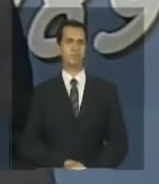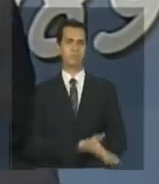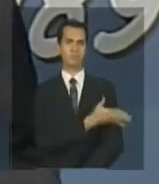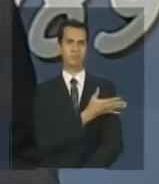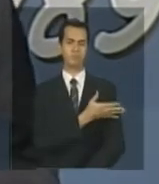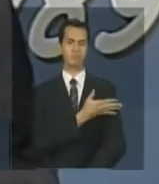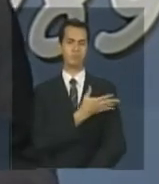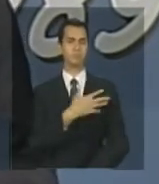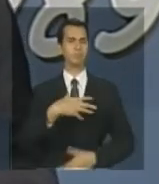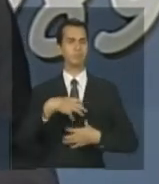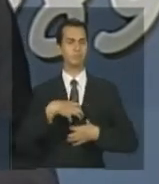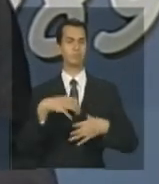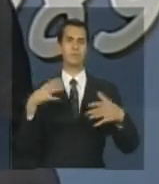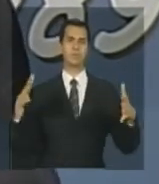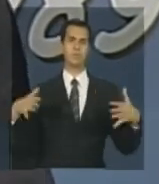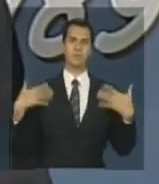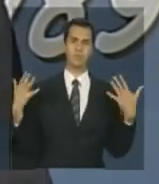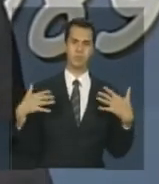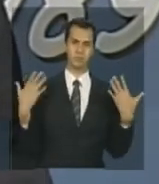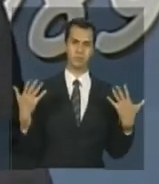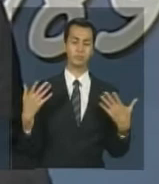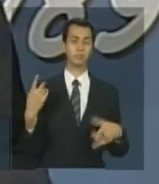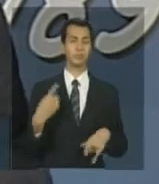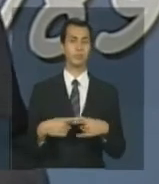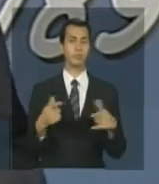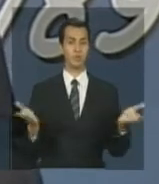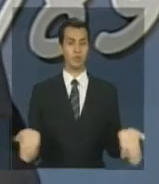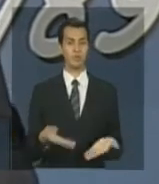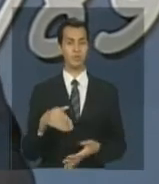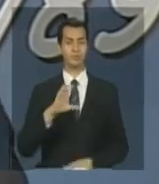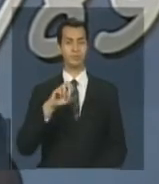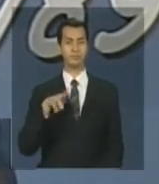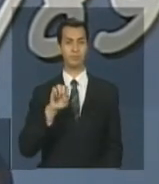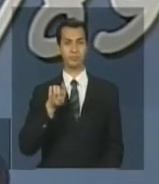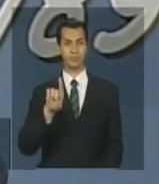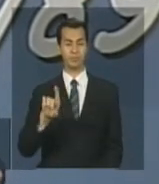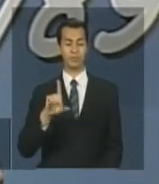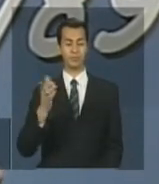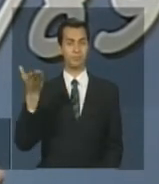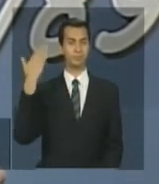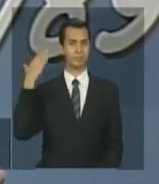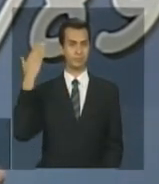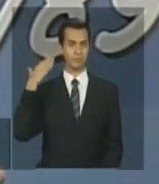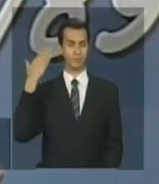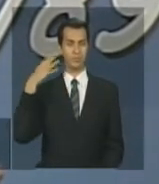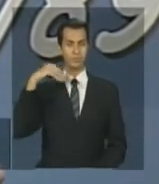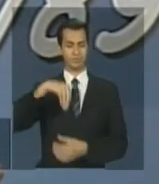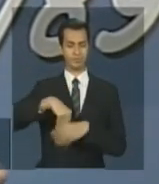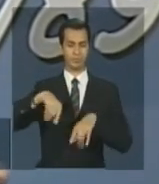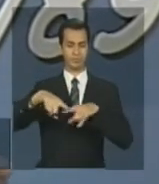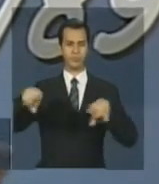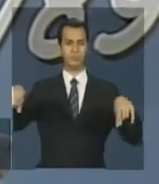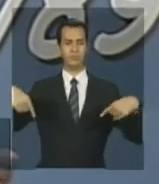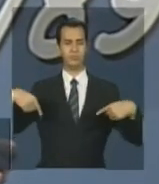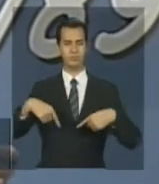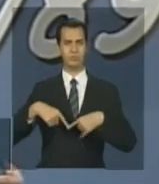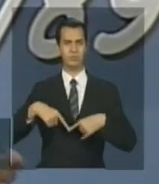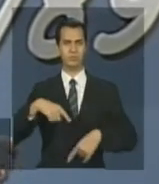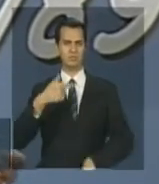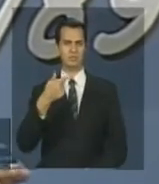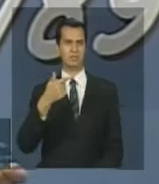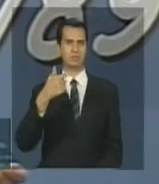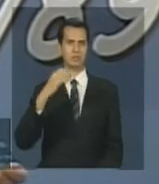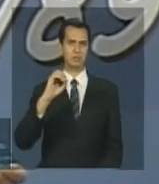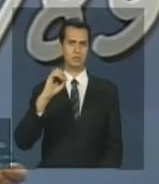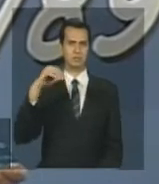vivendo essa alegria Os Enade existia no espaço é não maior do que 70